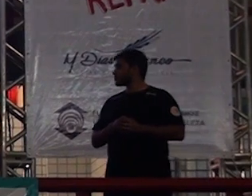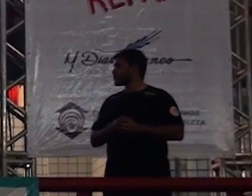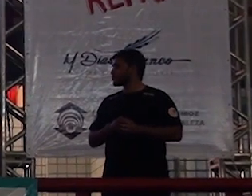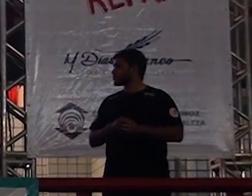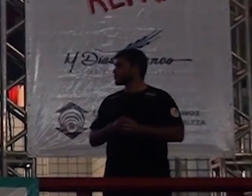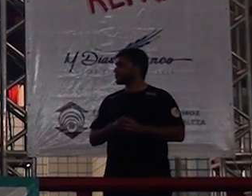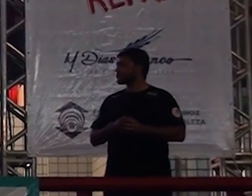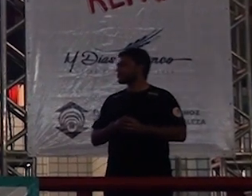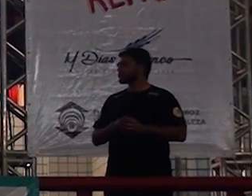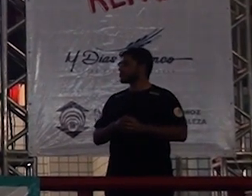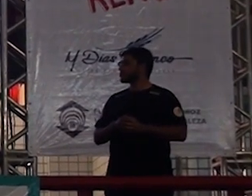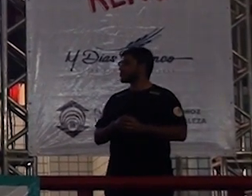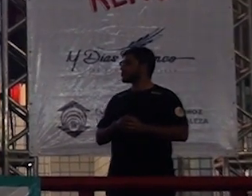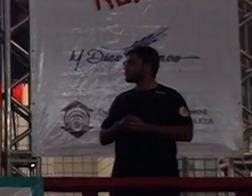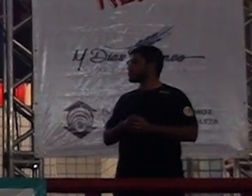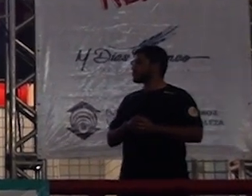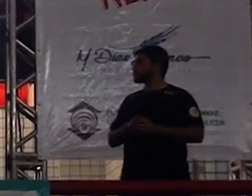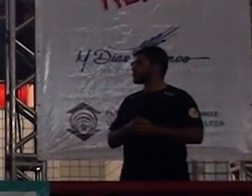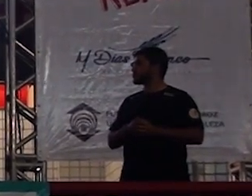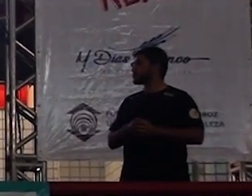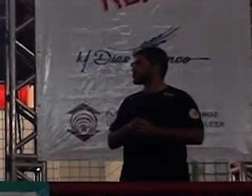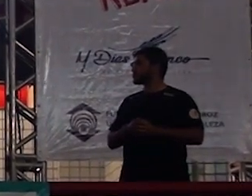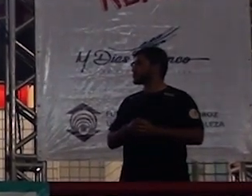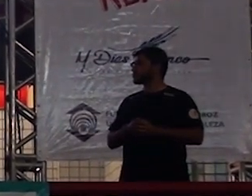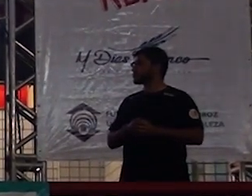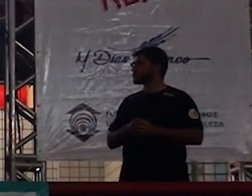Anote aí, por favor.